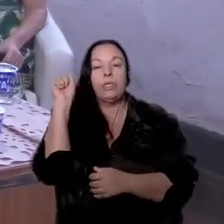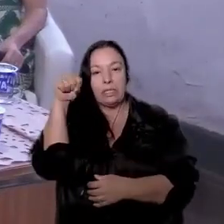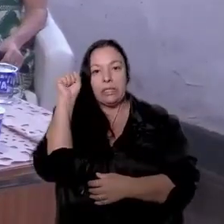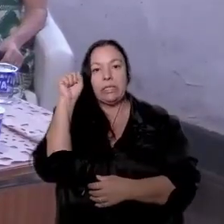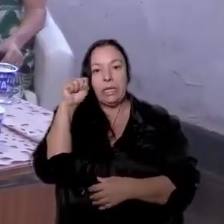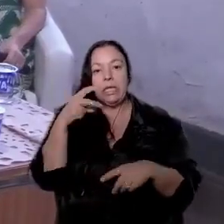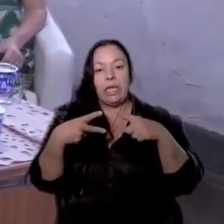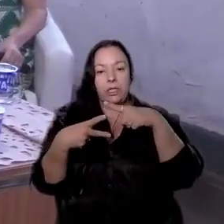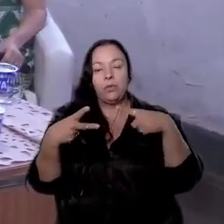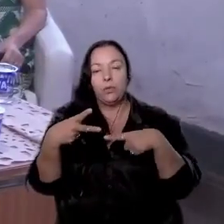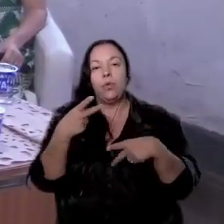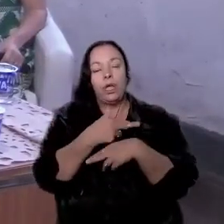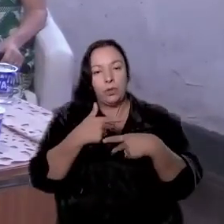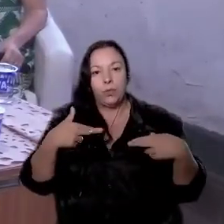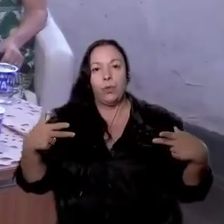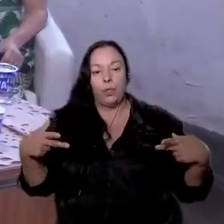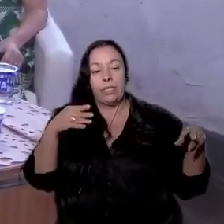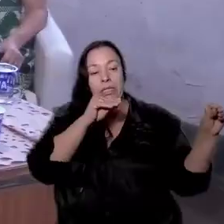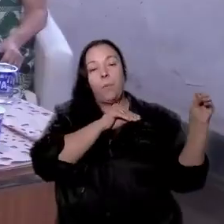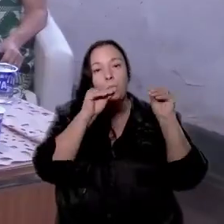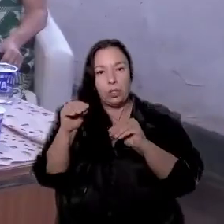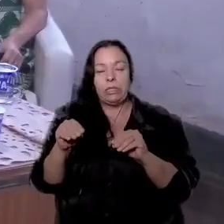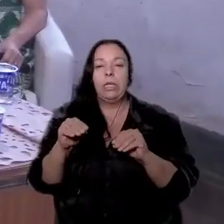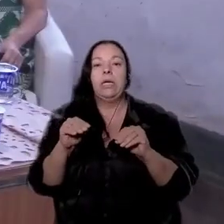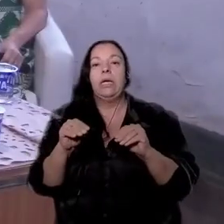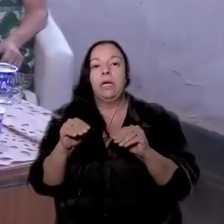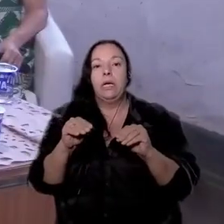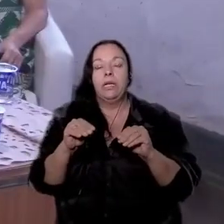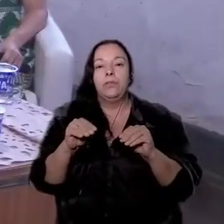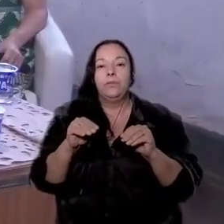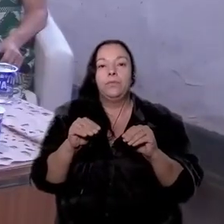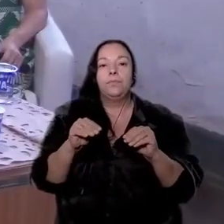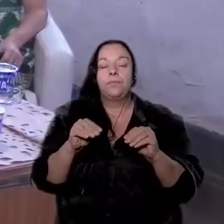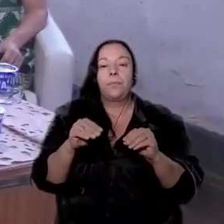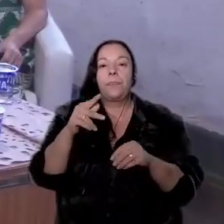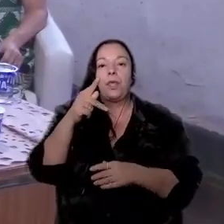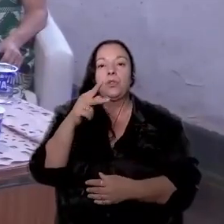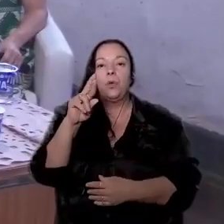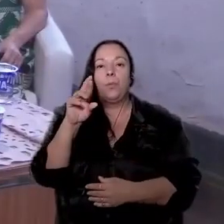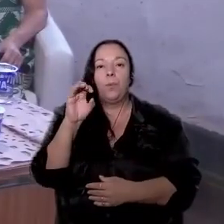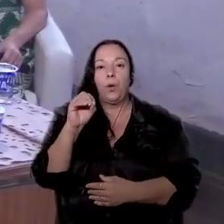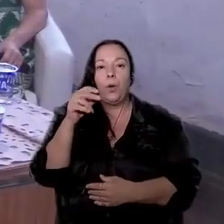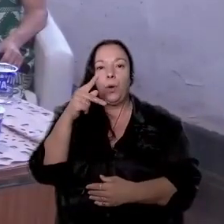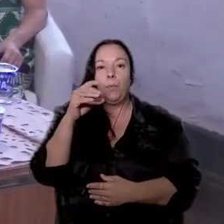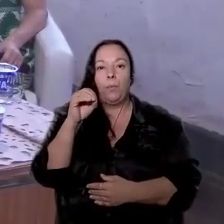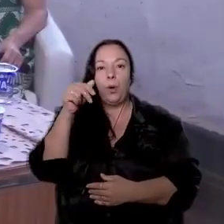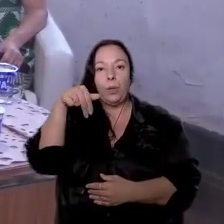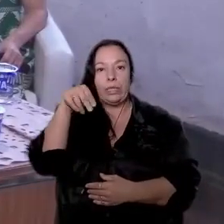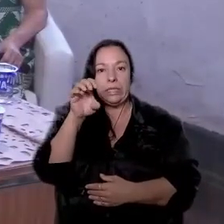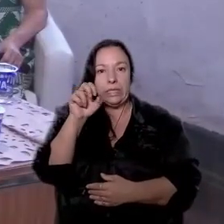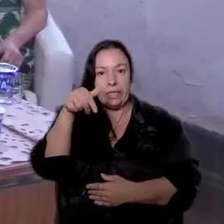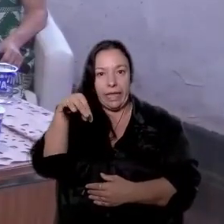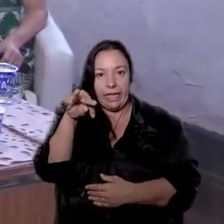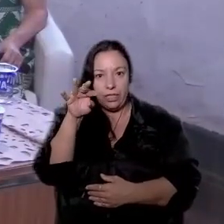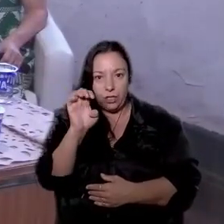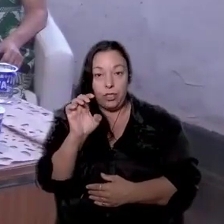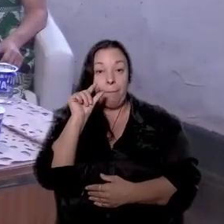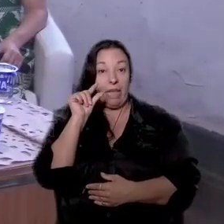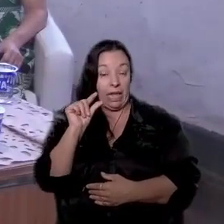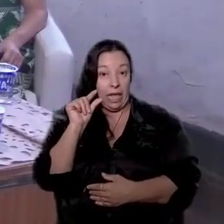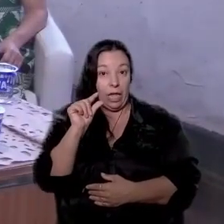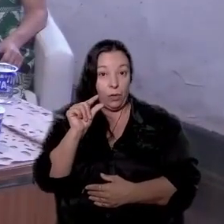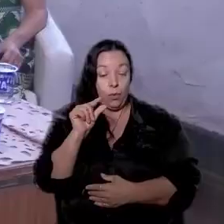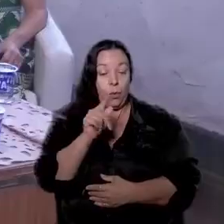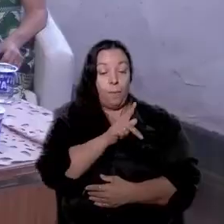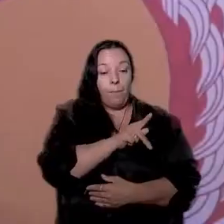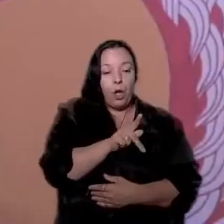duas coisas, né? Mudou de fato, está mudando de fato o perfil do proponente, a gente está recebendo muito proponente pequeno, a gente